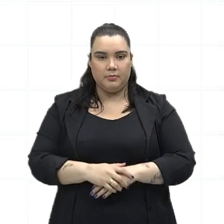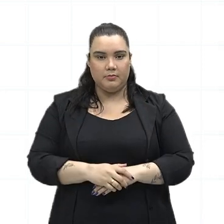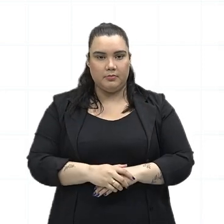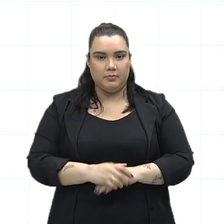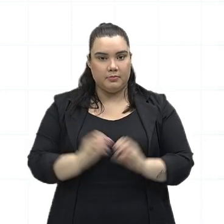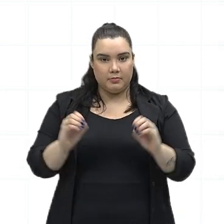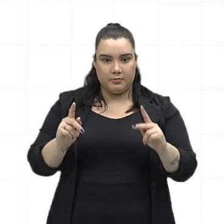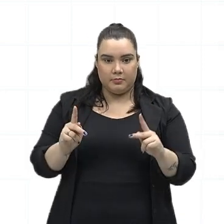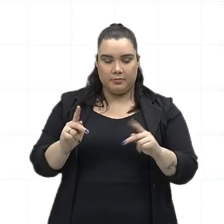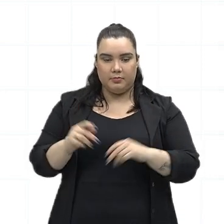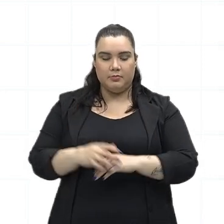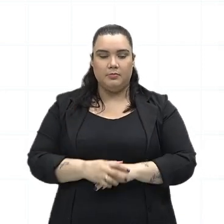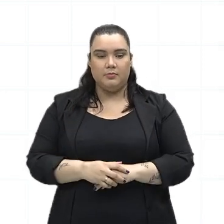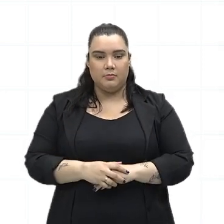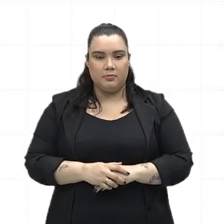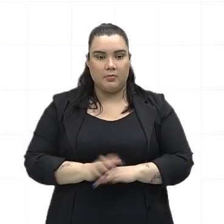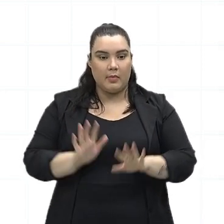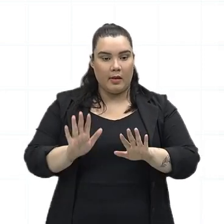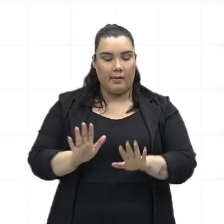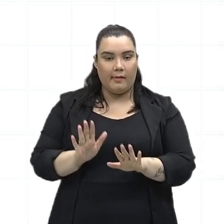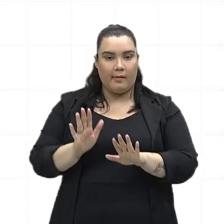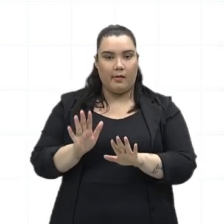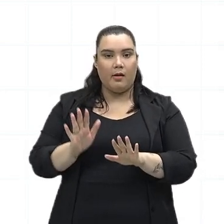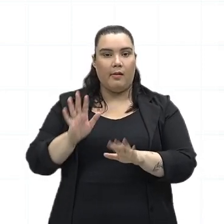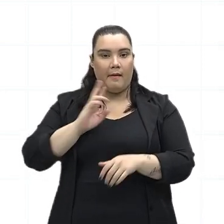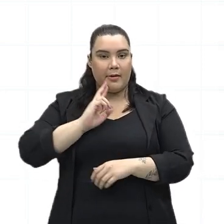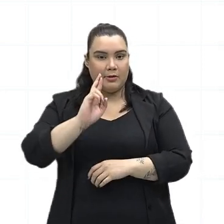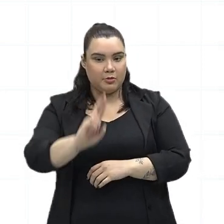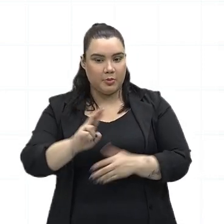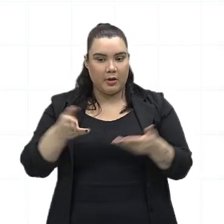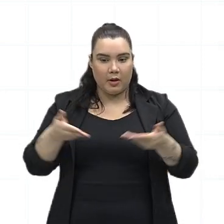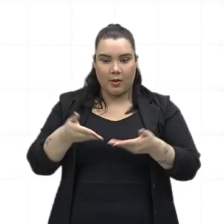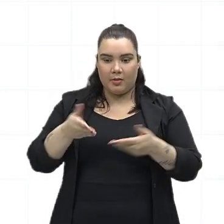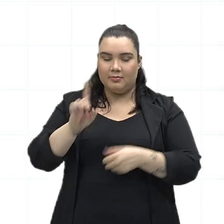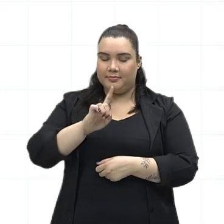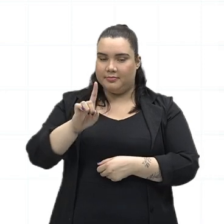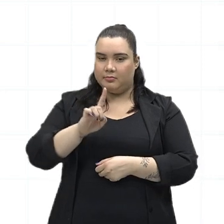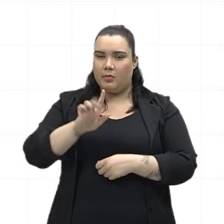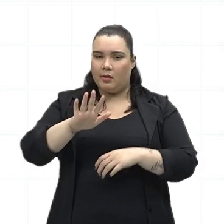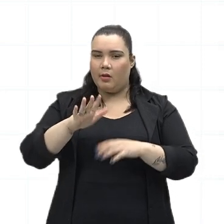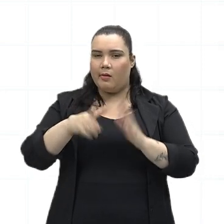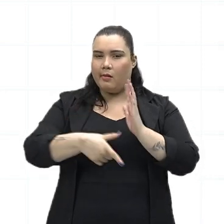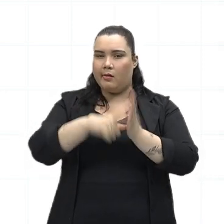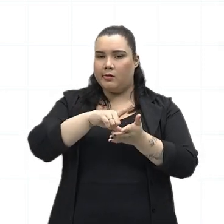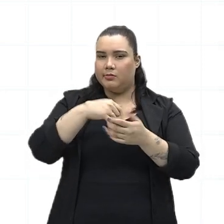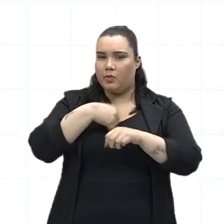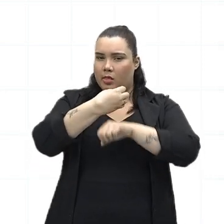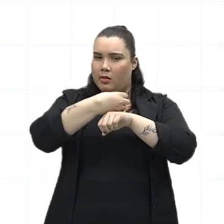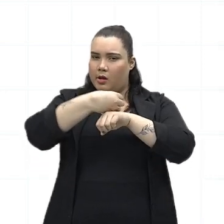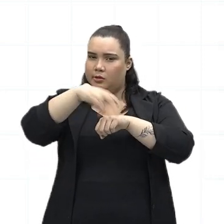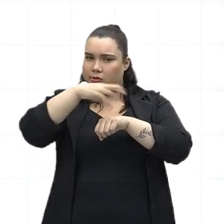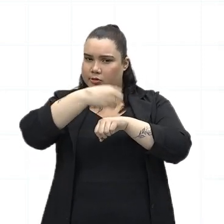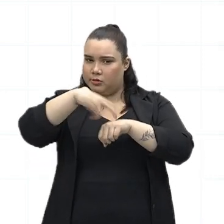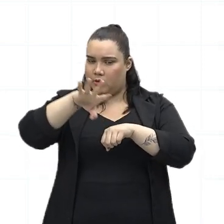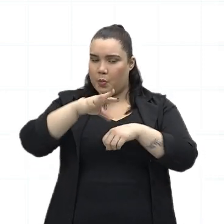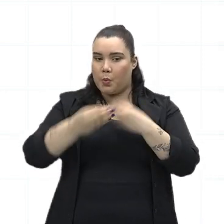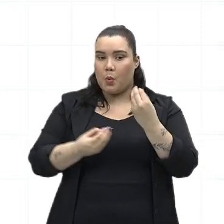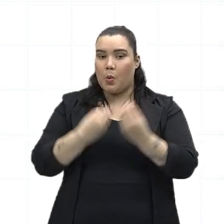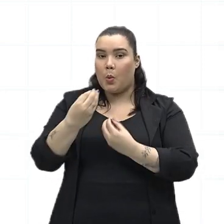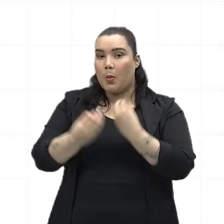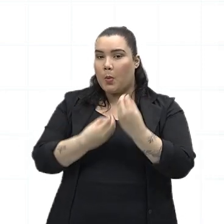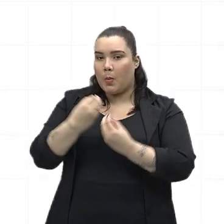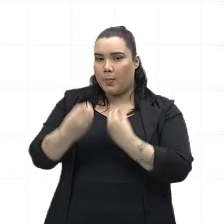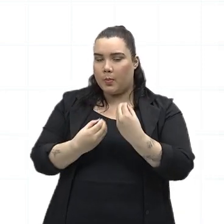ok? Antes de responder, eu vou dar dicas para vocês, certo? De como trabalhar